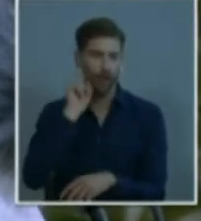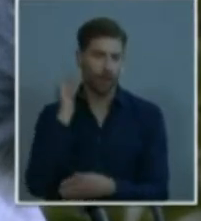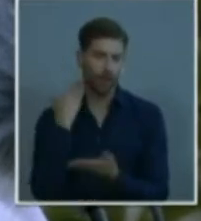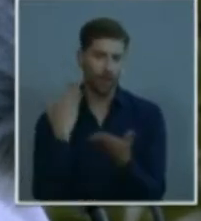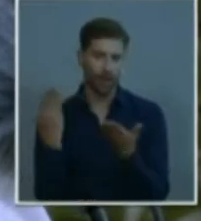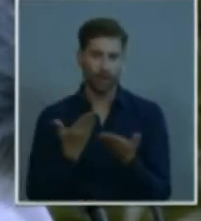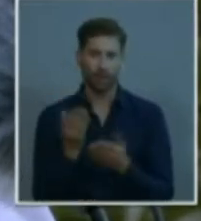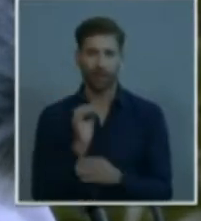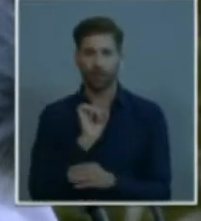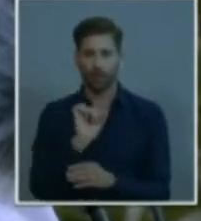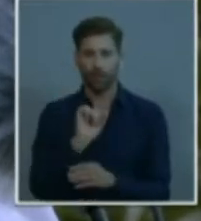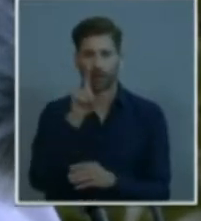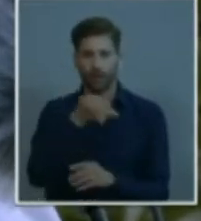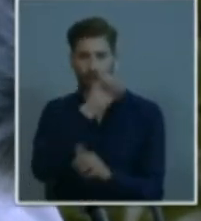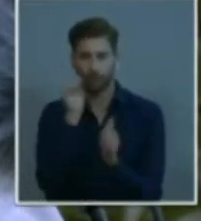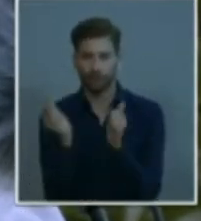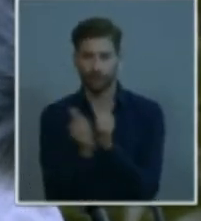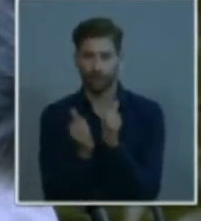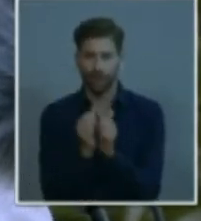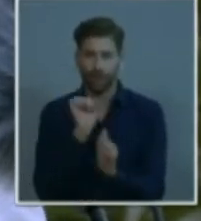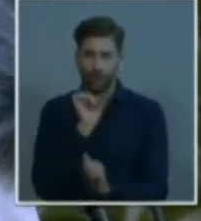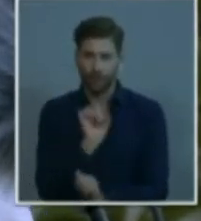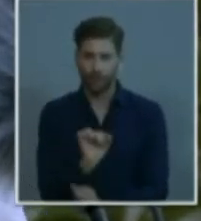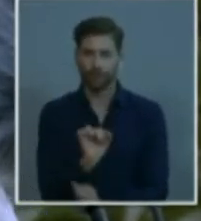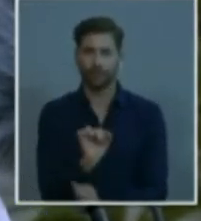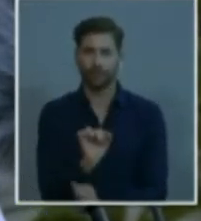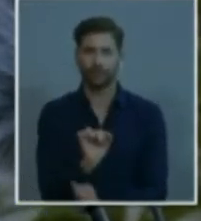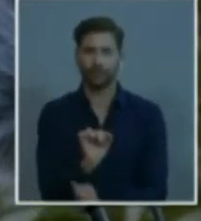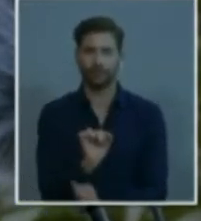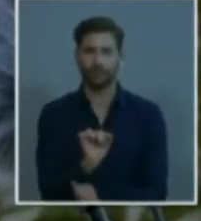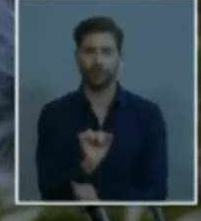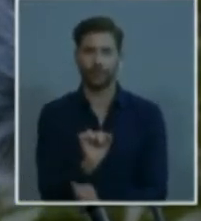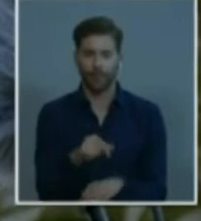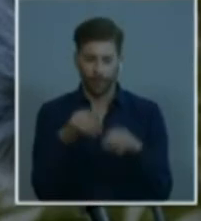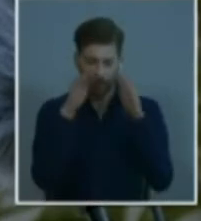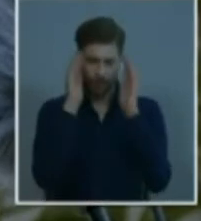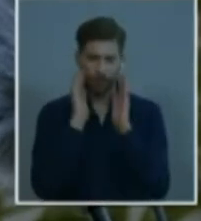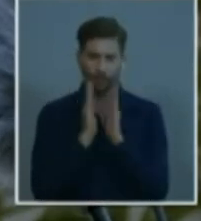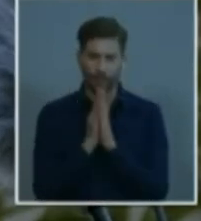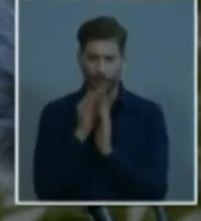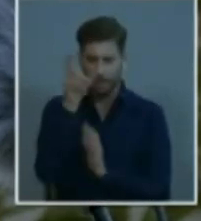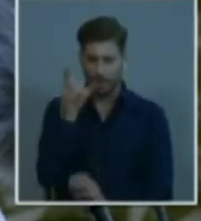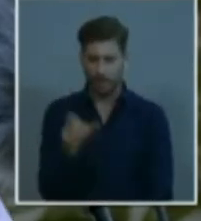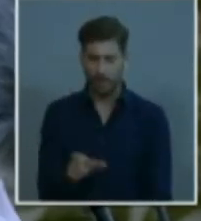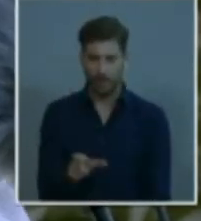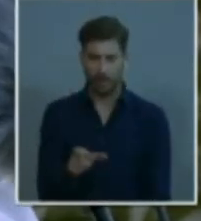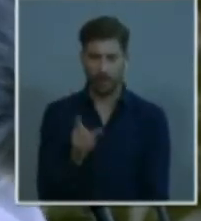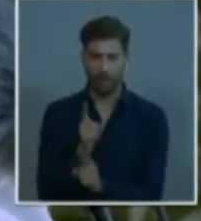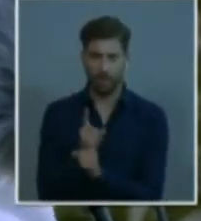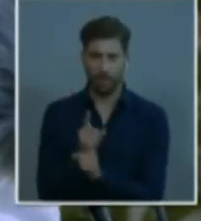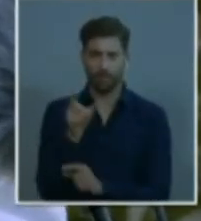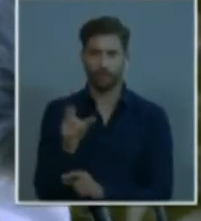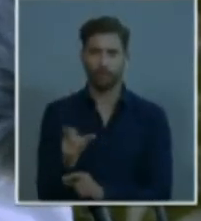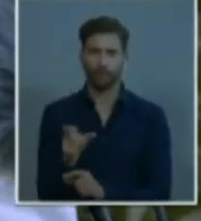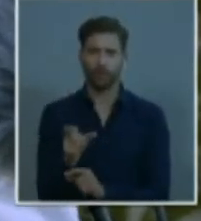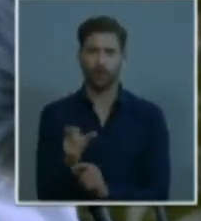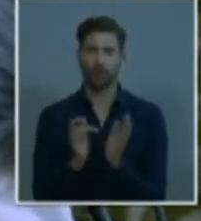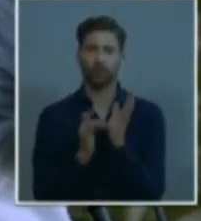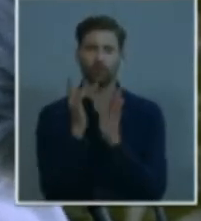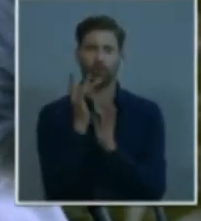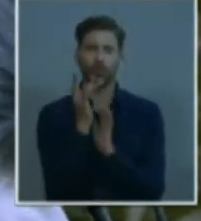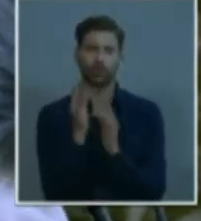como discípula. E ela está estreitamente unida a Jesus